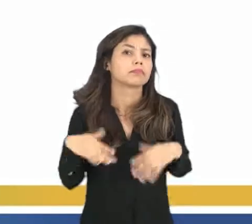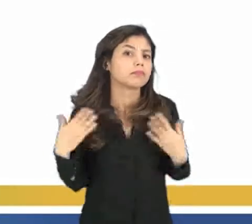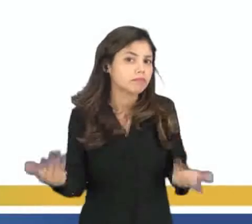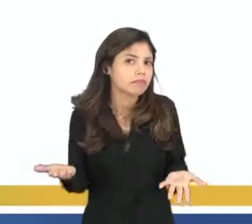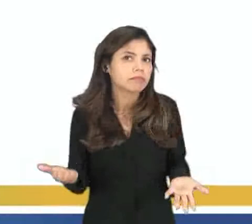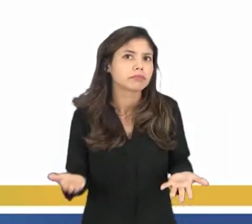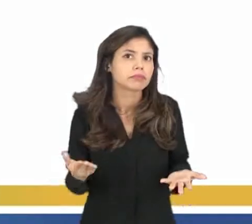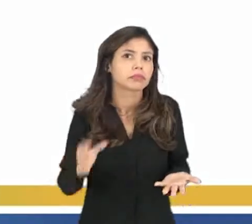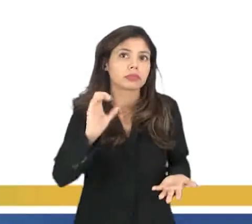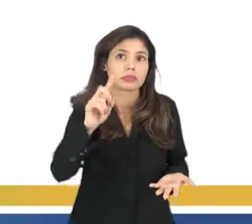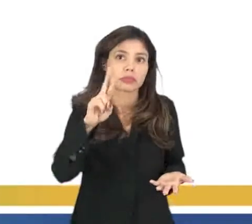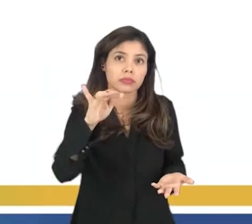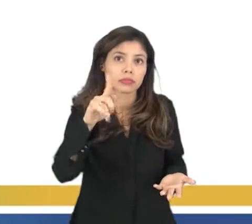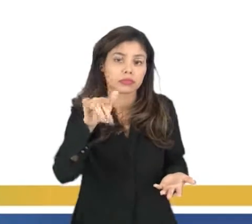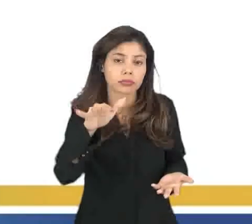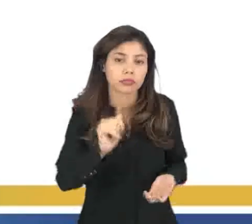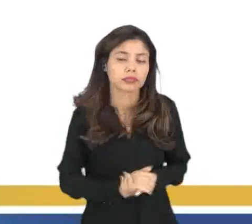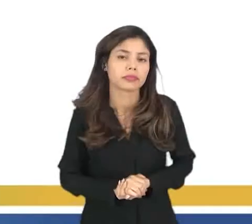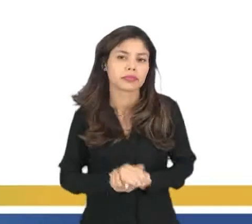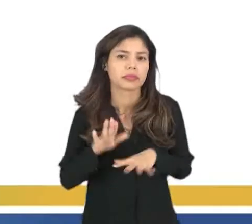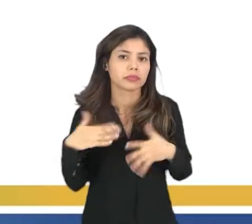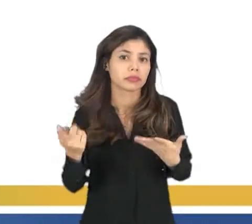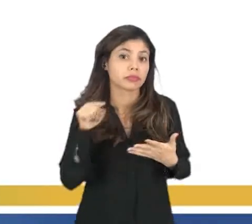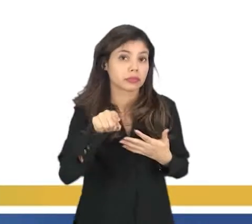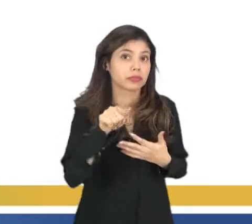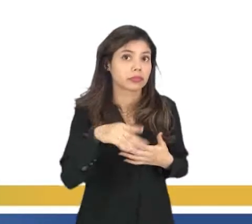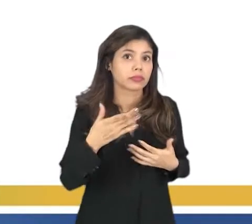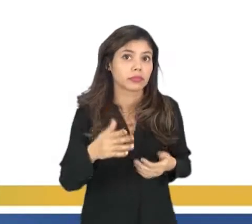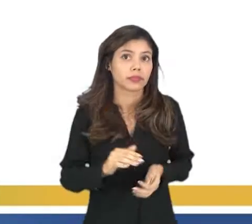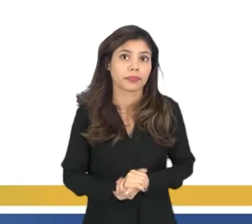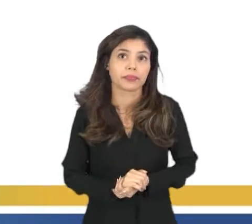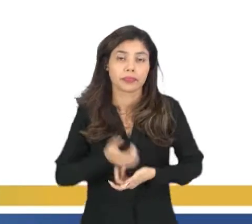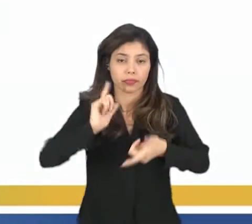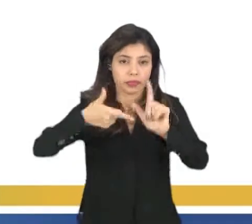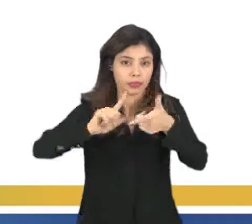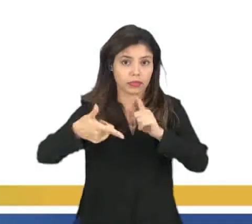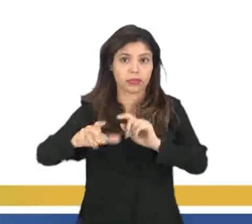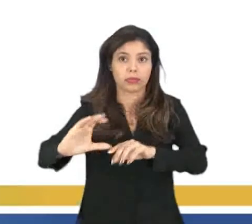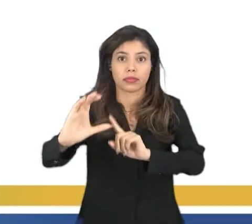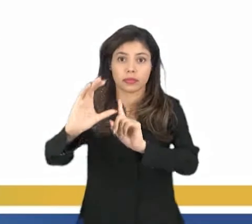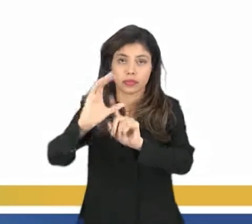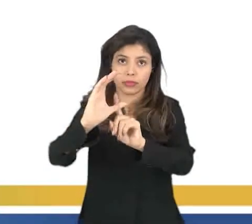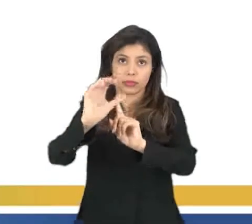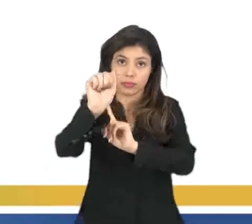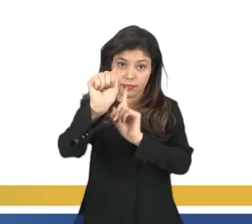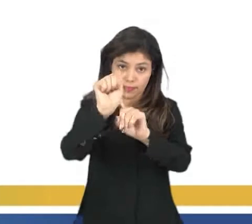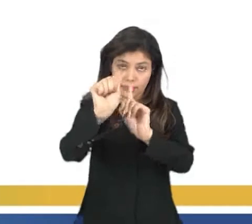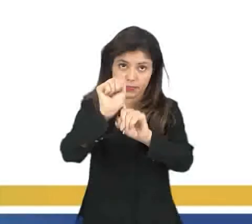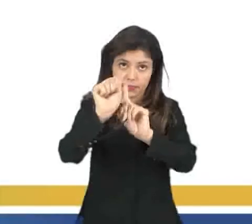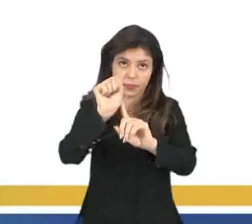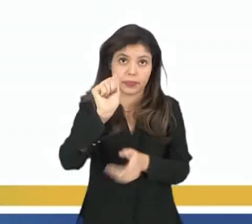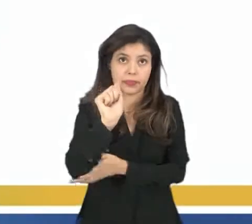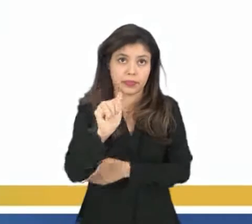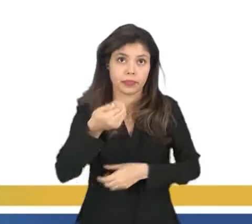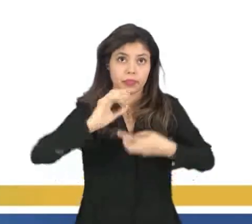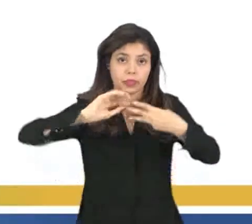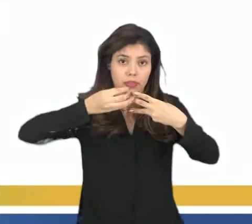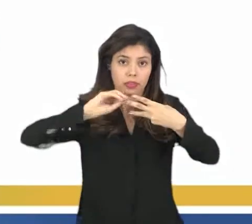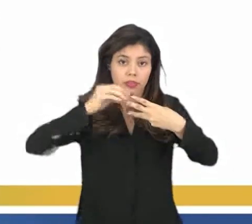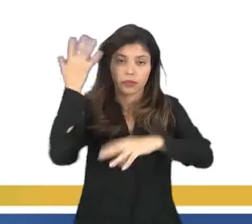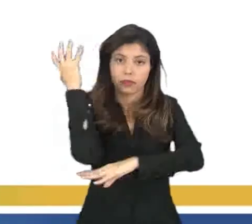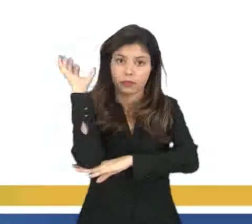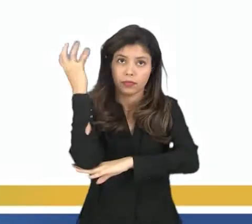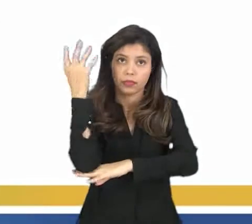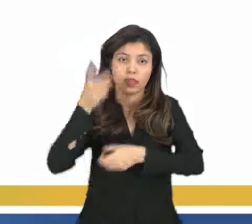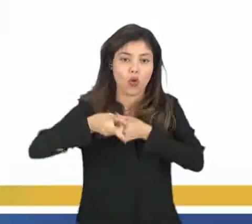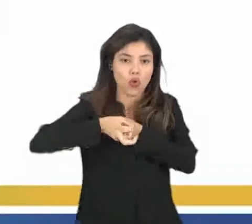de clorofila? Nesse caso, são as células vegetais, porque elas precisam fazer a síntese do